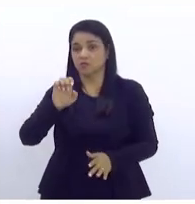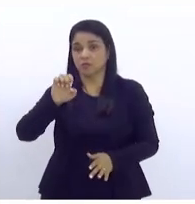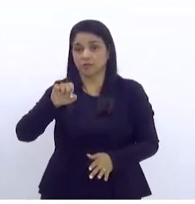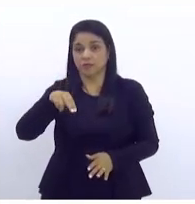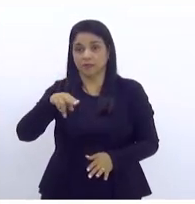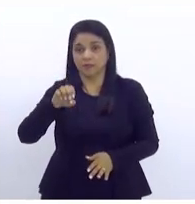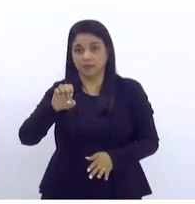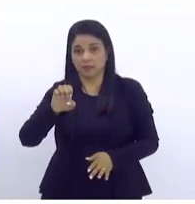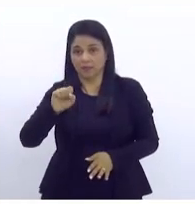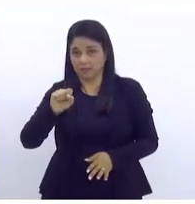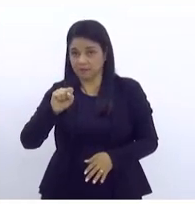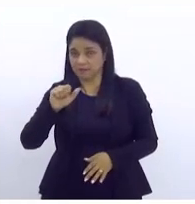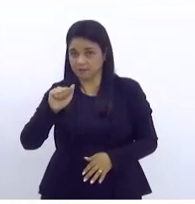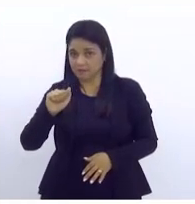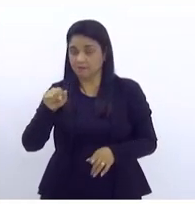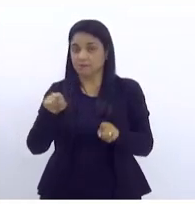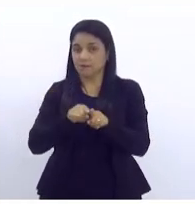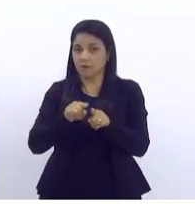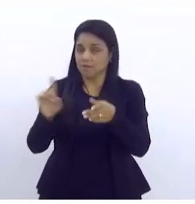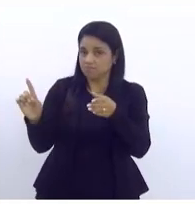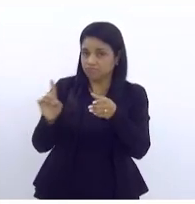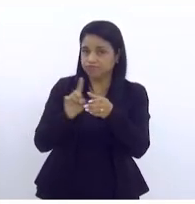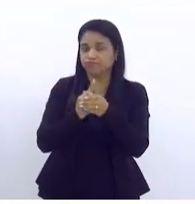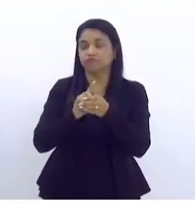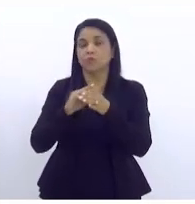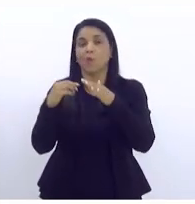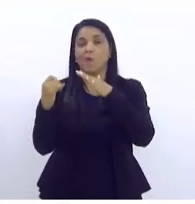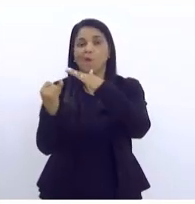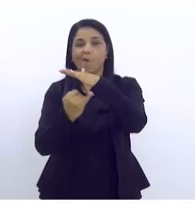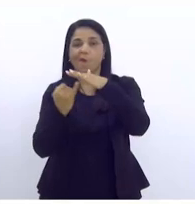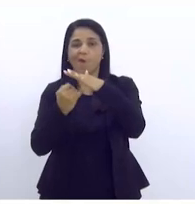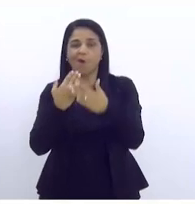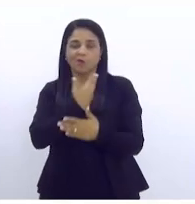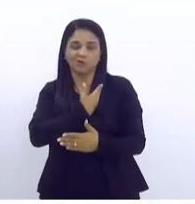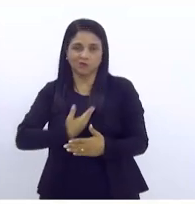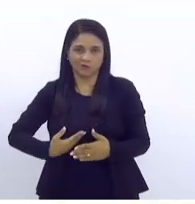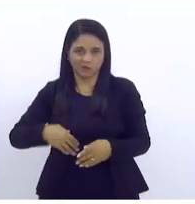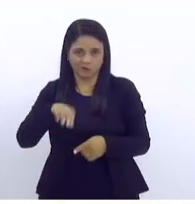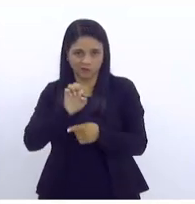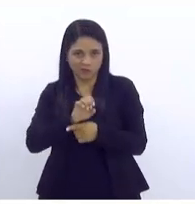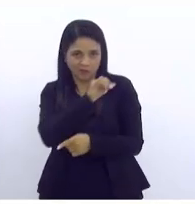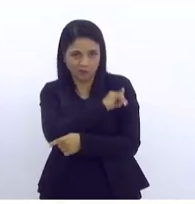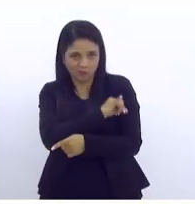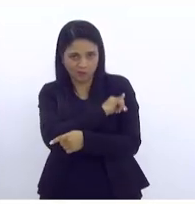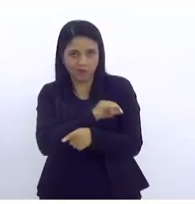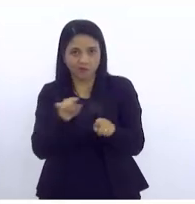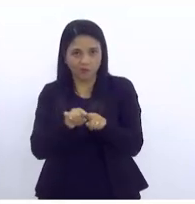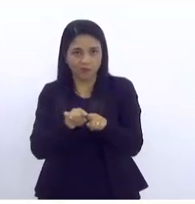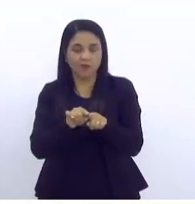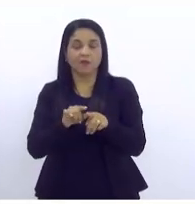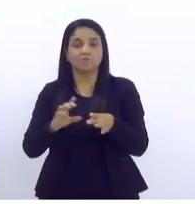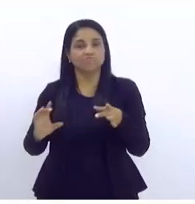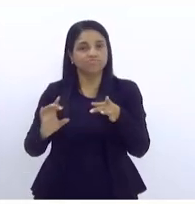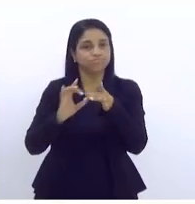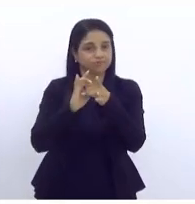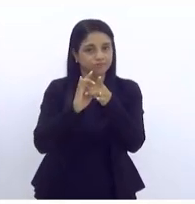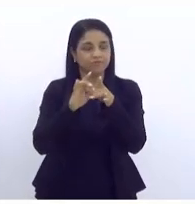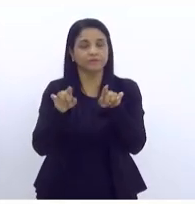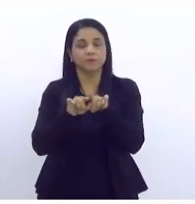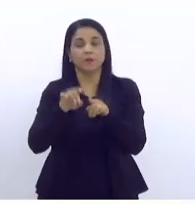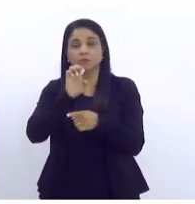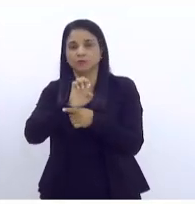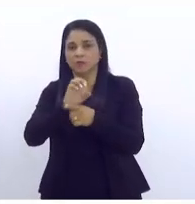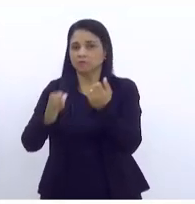a genera é faz parte do é um órgão do Governo do Estado do Rio de Janeiro né então o Estado deve garantir essa